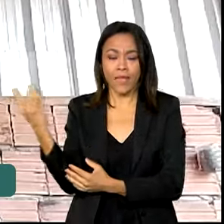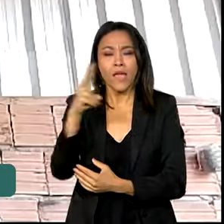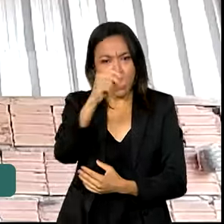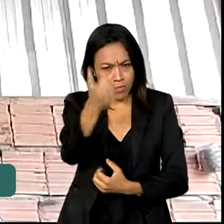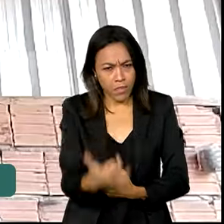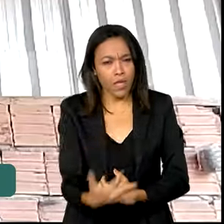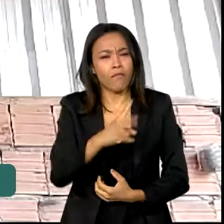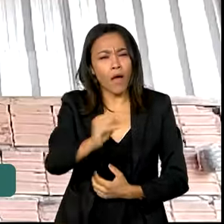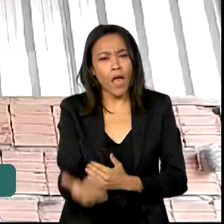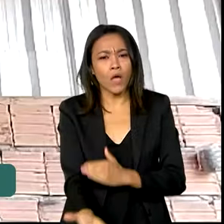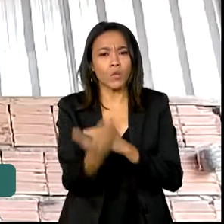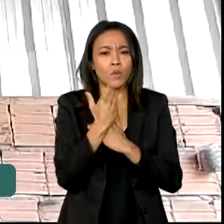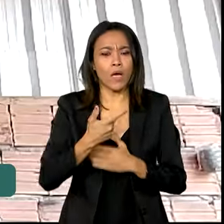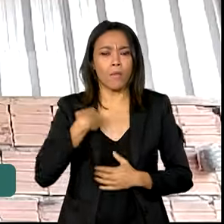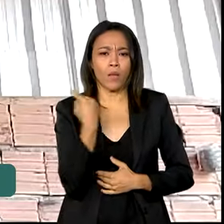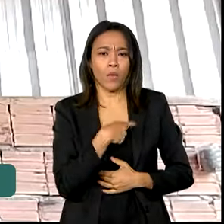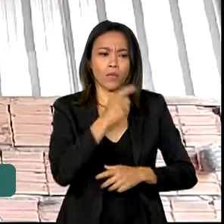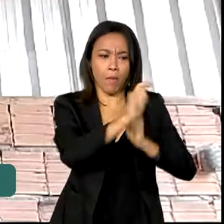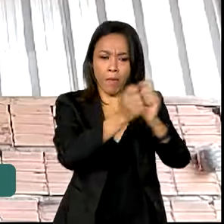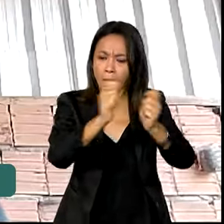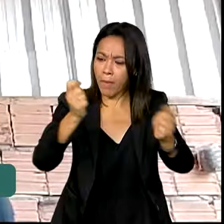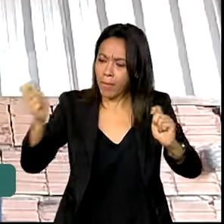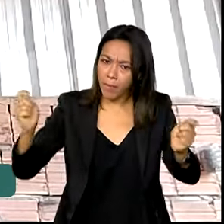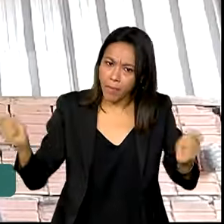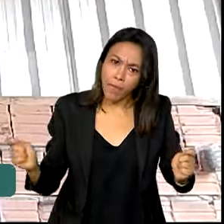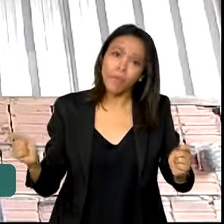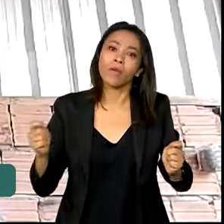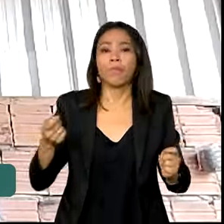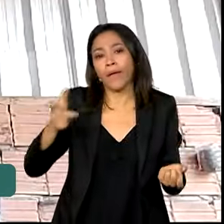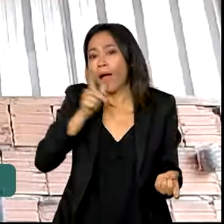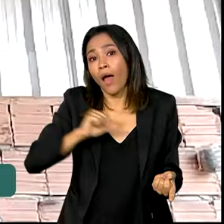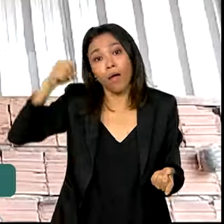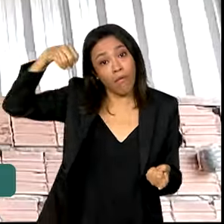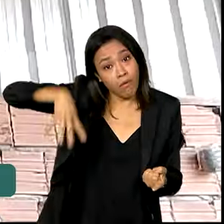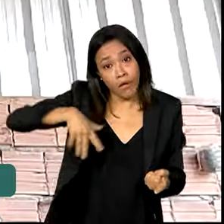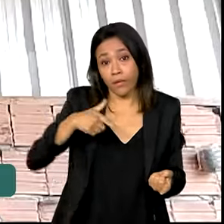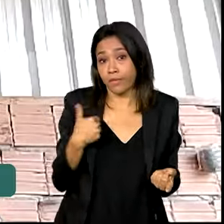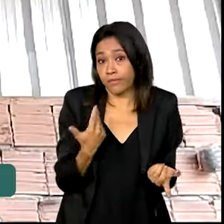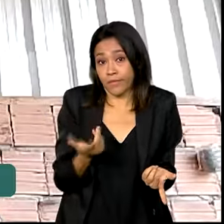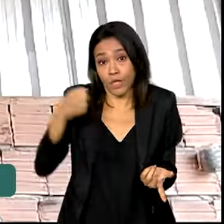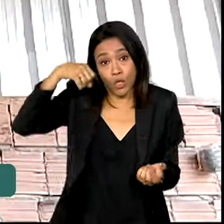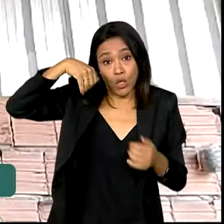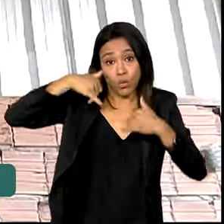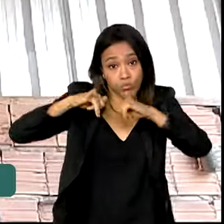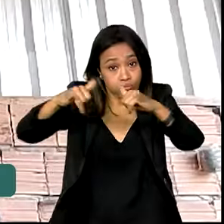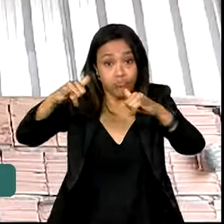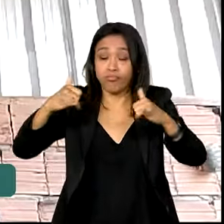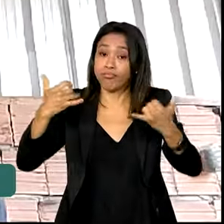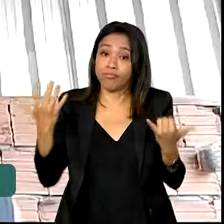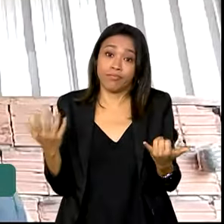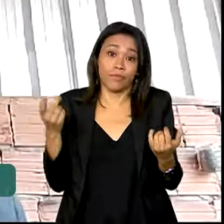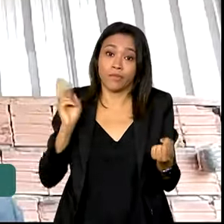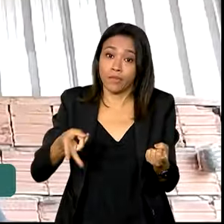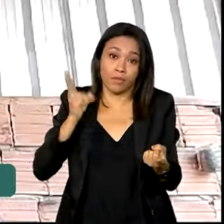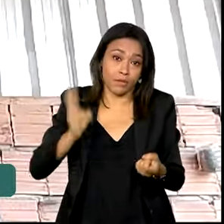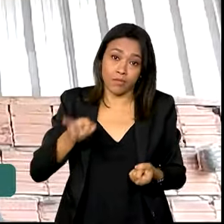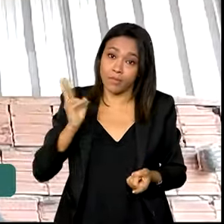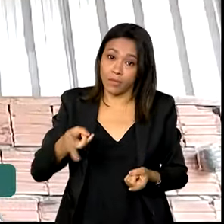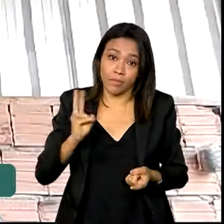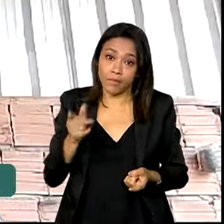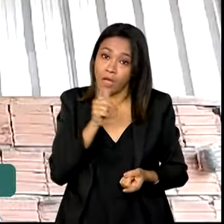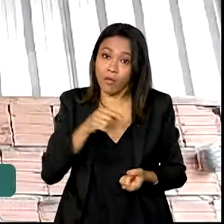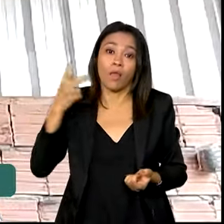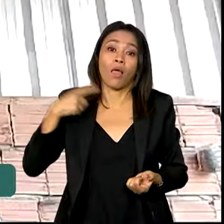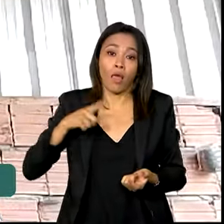gente pagar nossas contas, que tá. Essa não deixa de vir, a conta de água, conta de luz, muitas contas, né? E o alimento vai